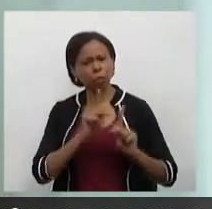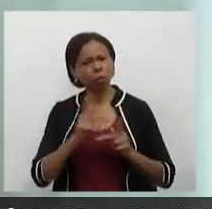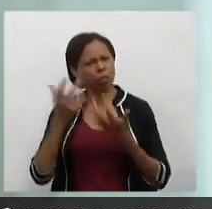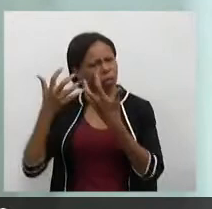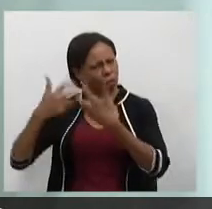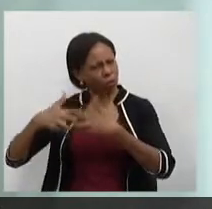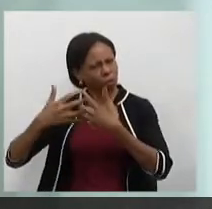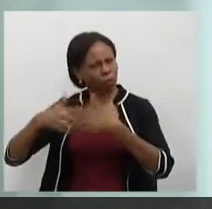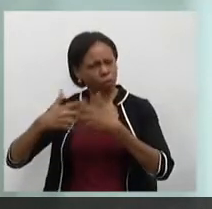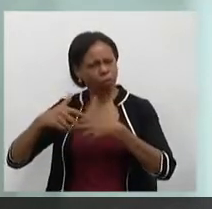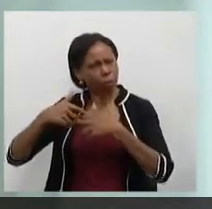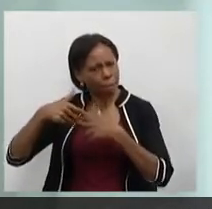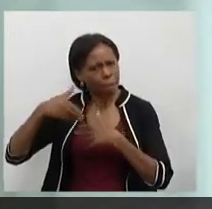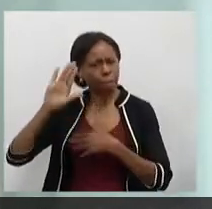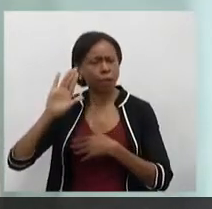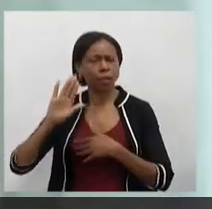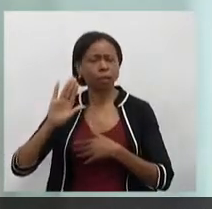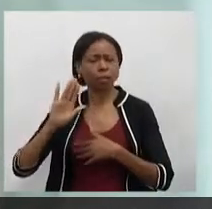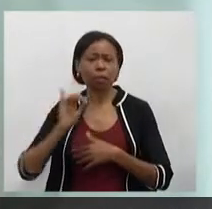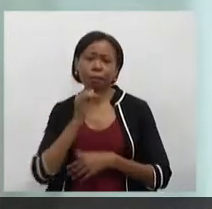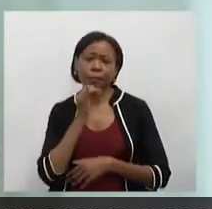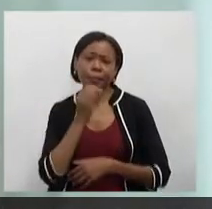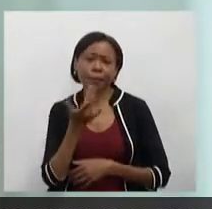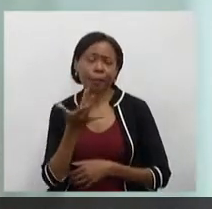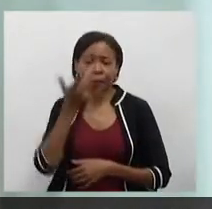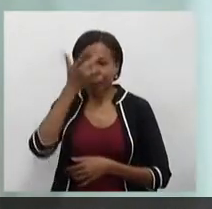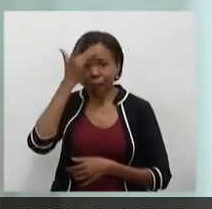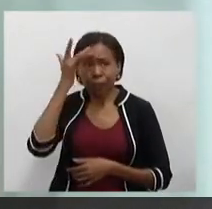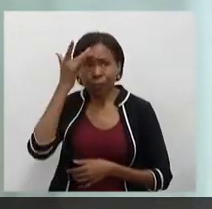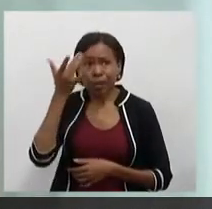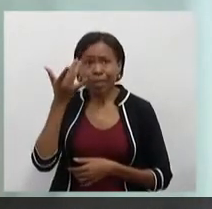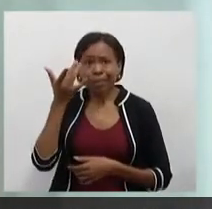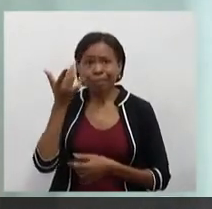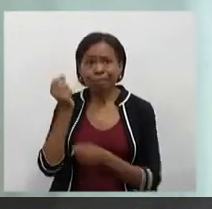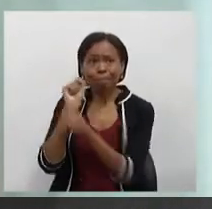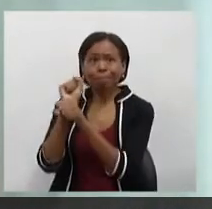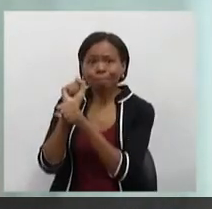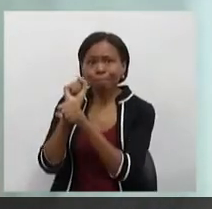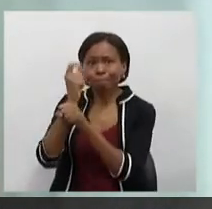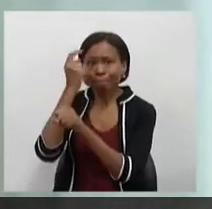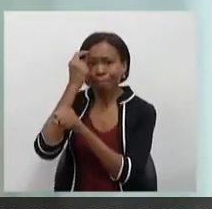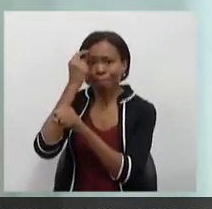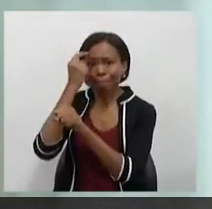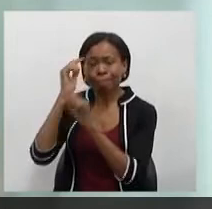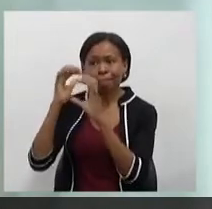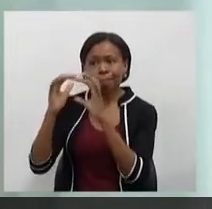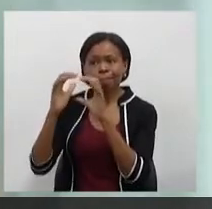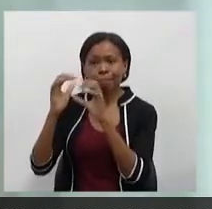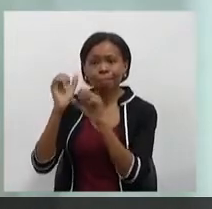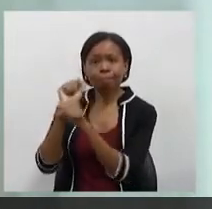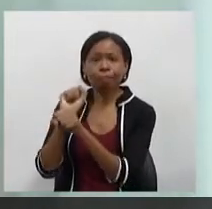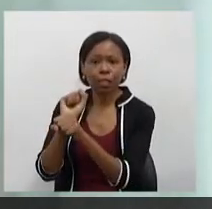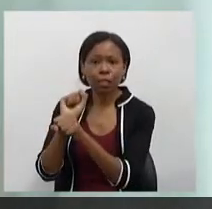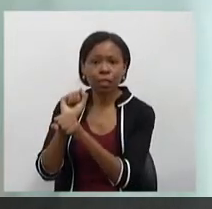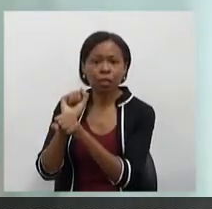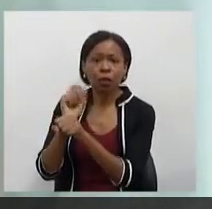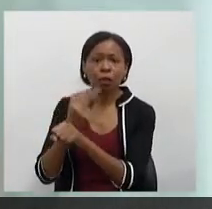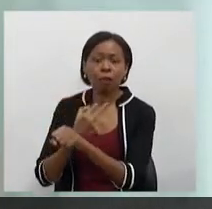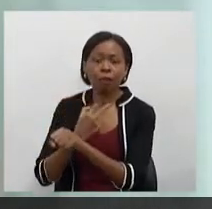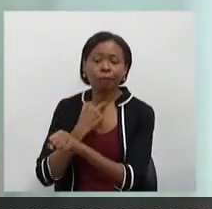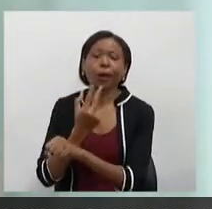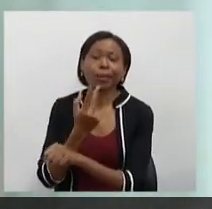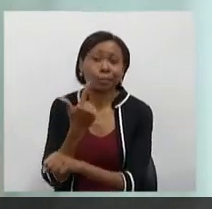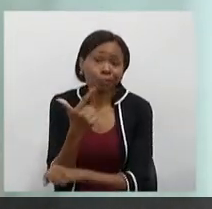mais sobre isso. Porque, por exemplo, quem tem uma paralisia cerebral que não tem vez de voz, não tem direito de estar aqui, por exemplo.